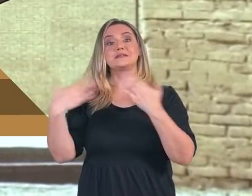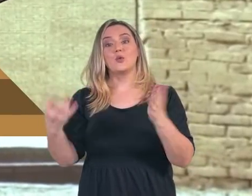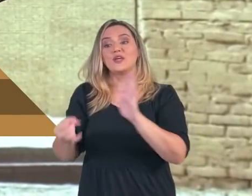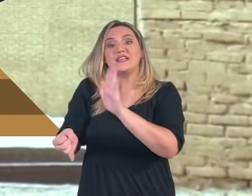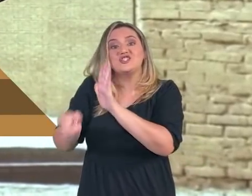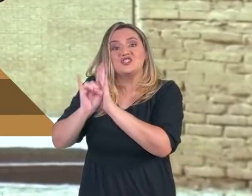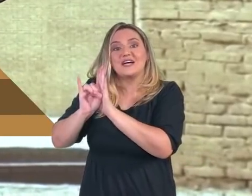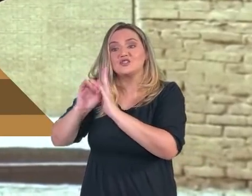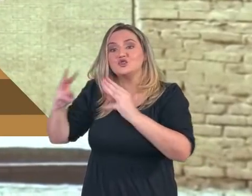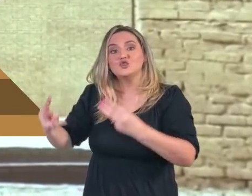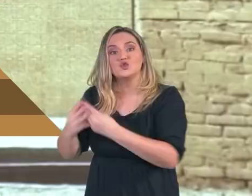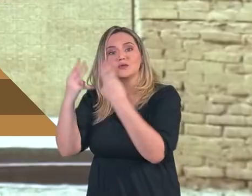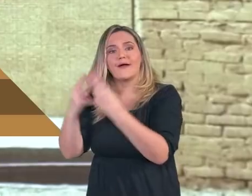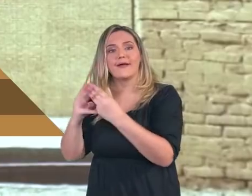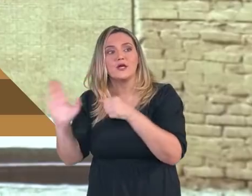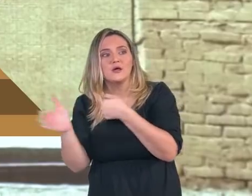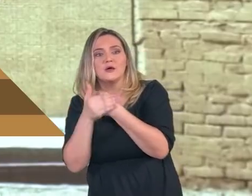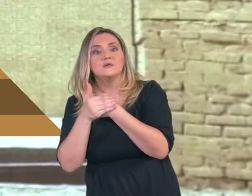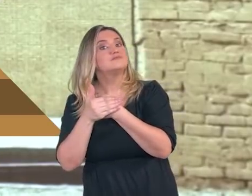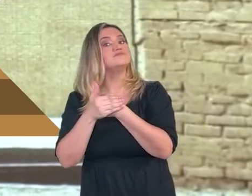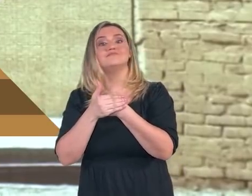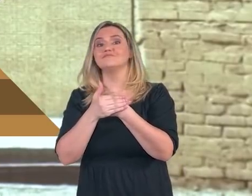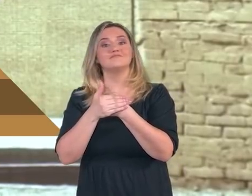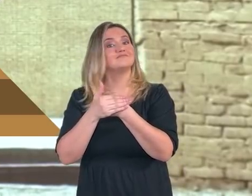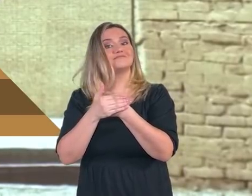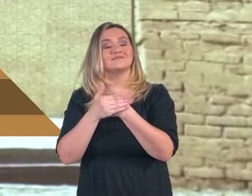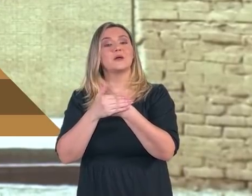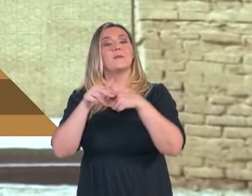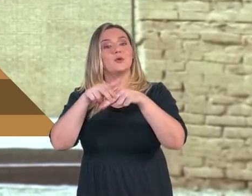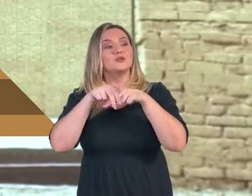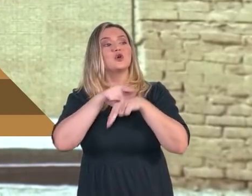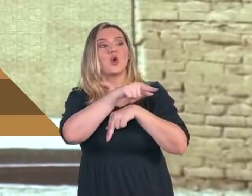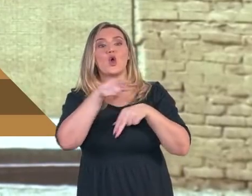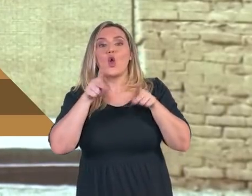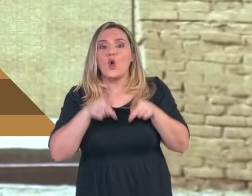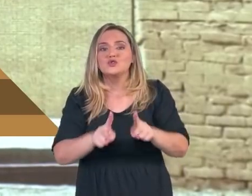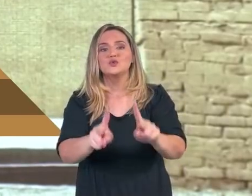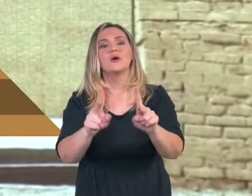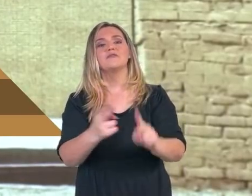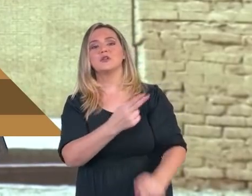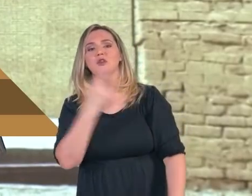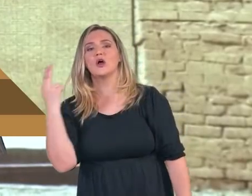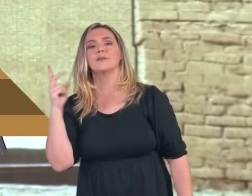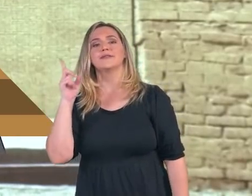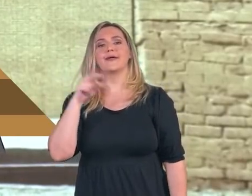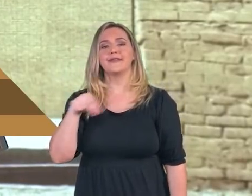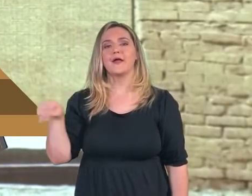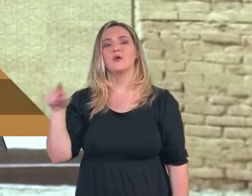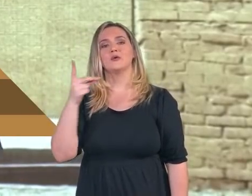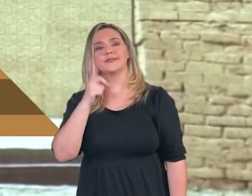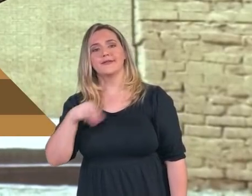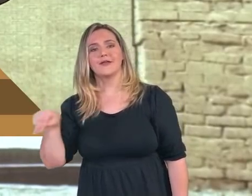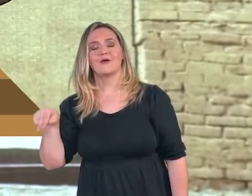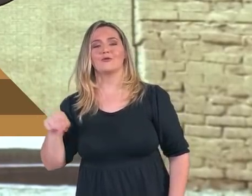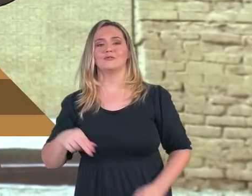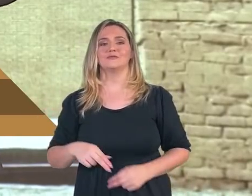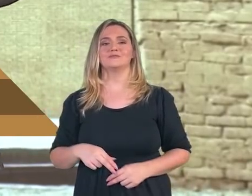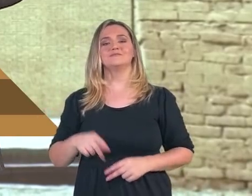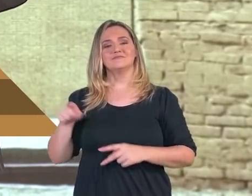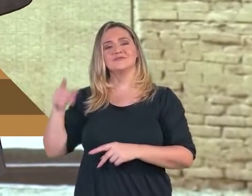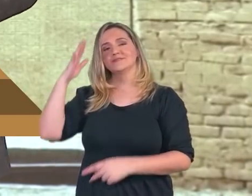teve como ser abafada. E certamente também não foi assim com os seus companheiros, que se mantiveram fiéis ao Deus de